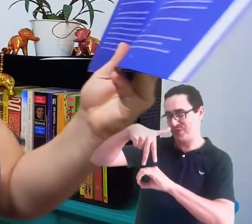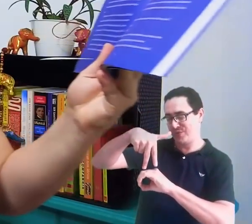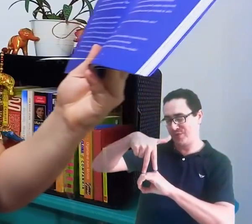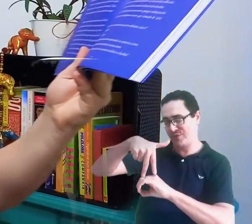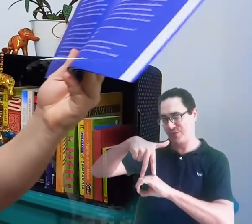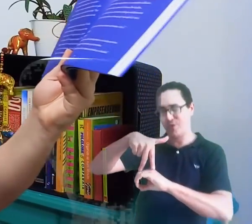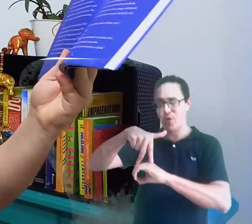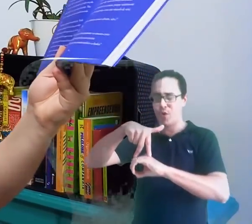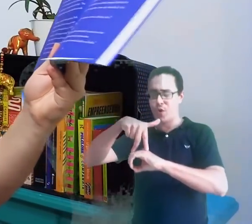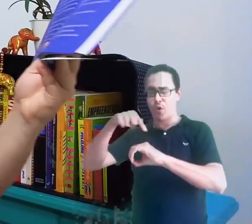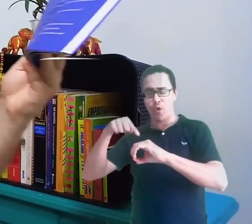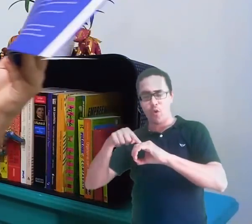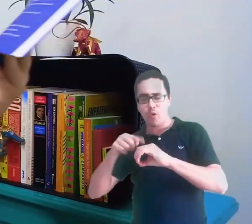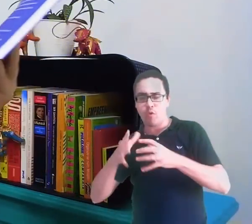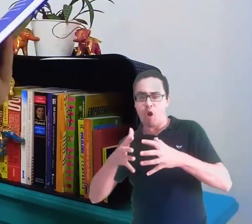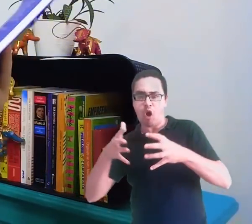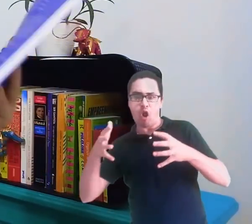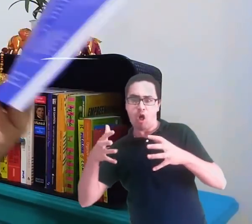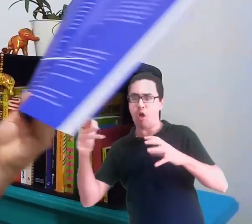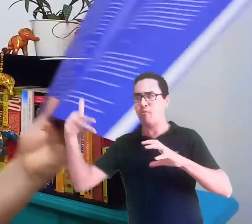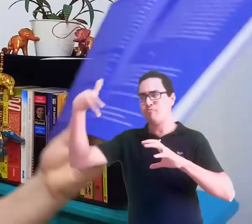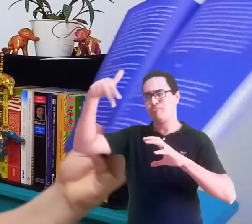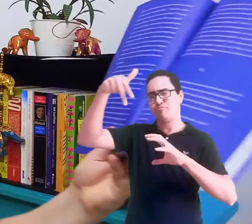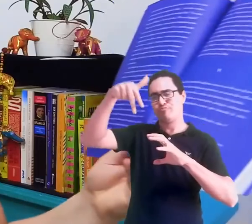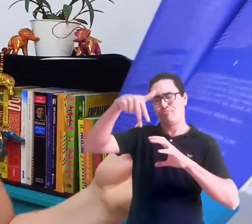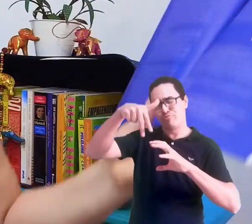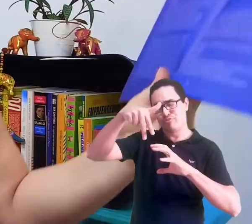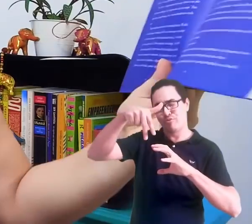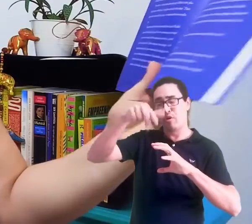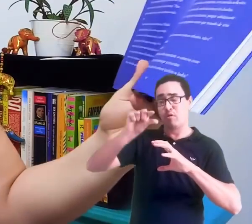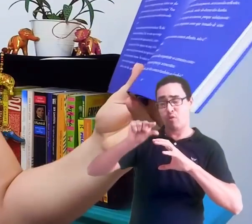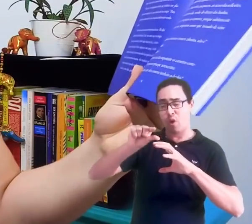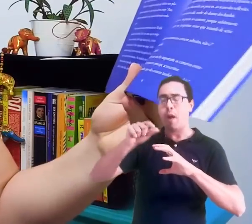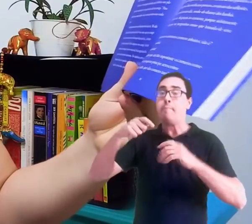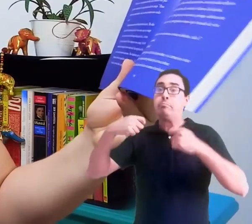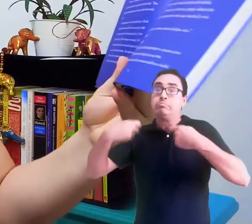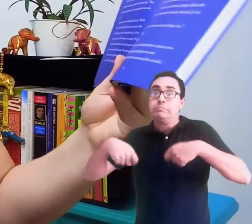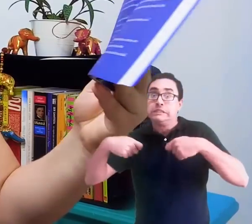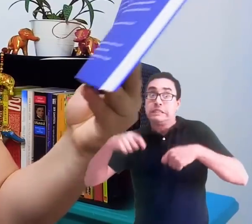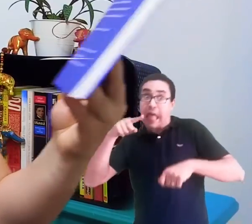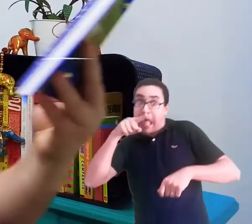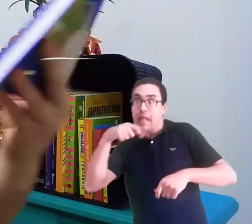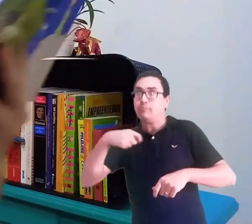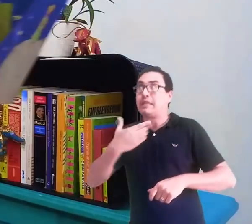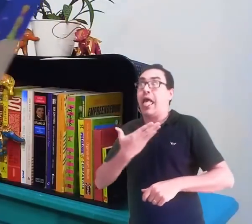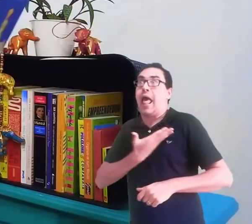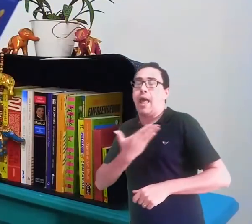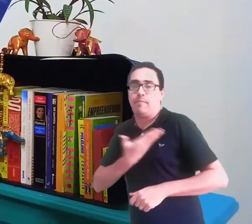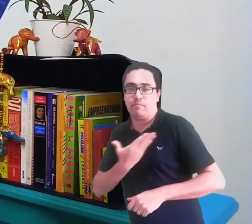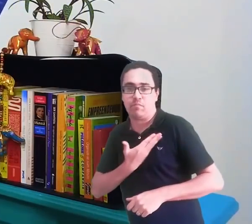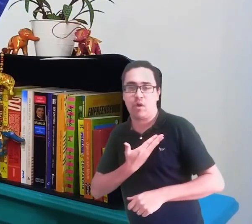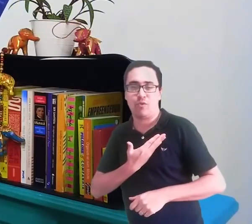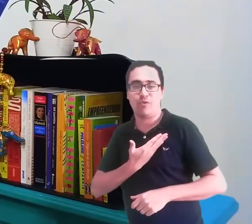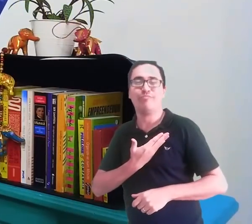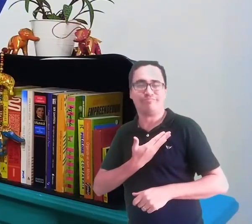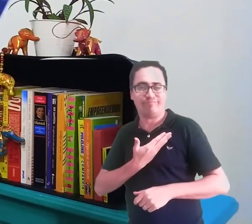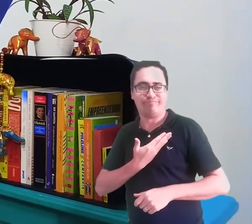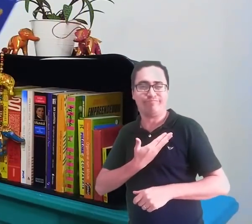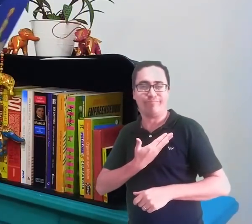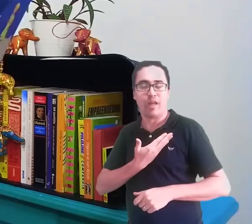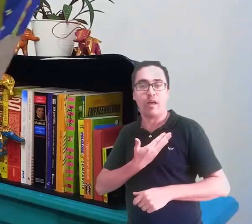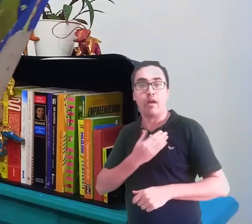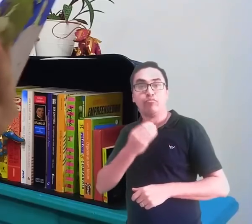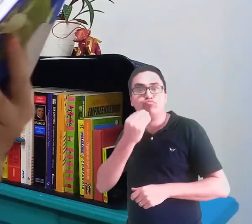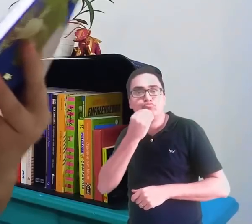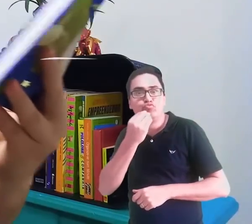num planeta pouco maior que ele e precisava de um amigo. Para aqueles que compreendem a vida,